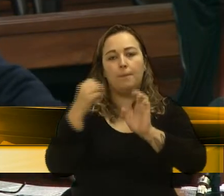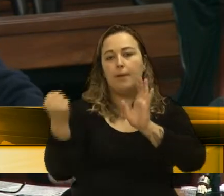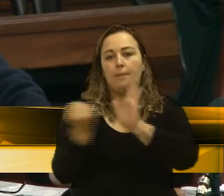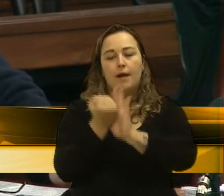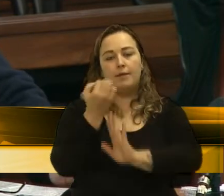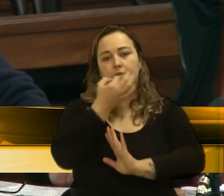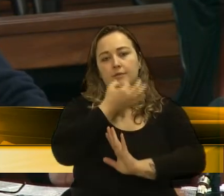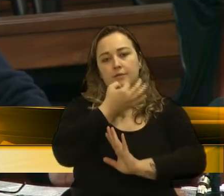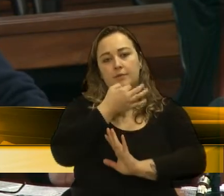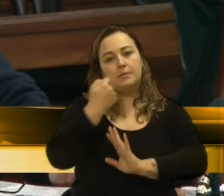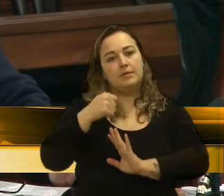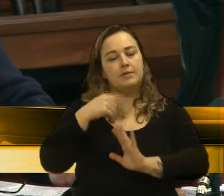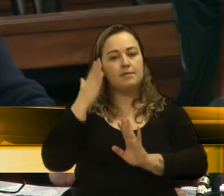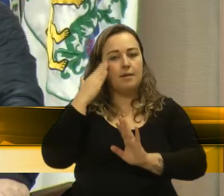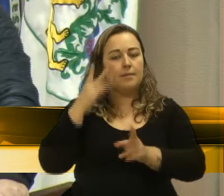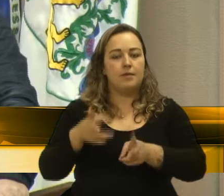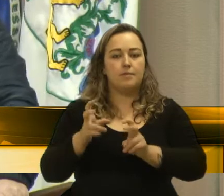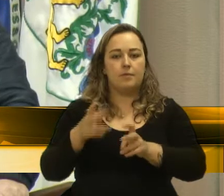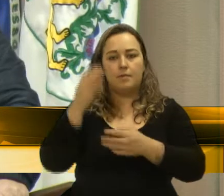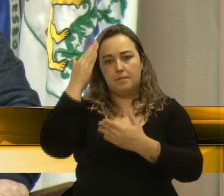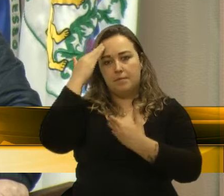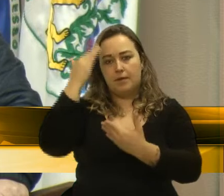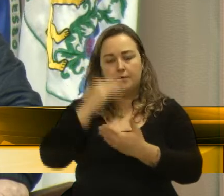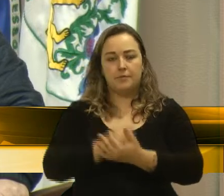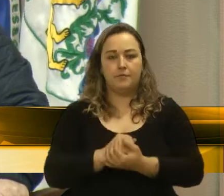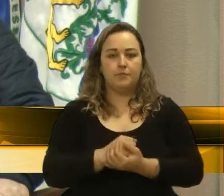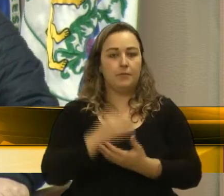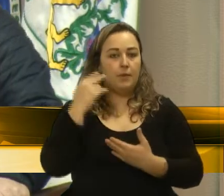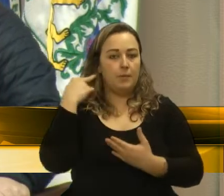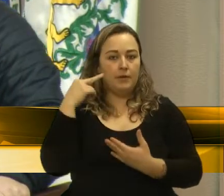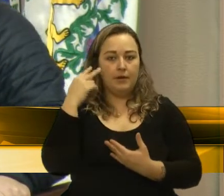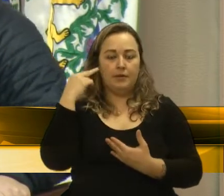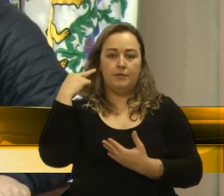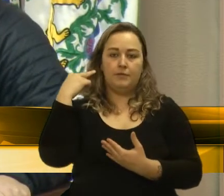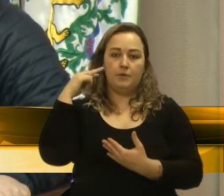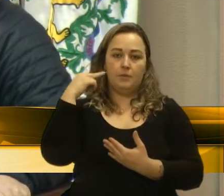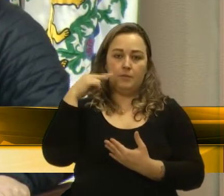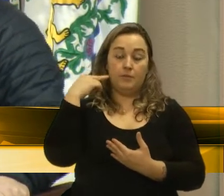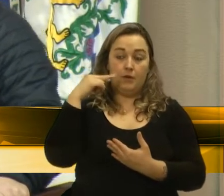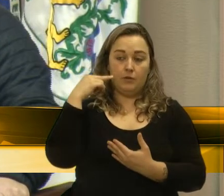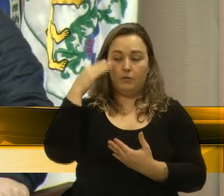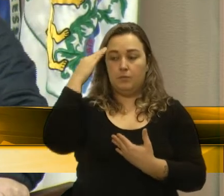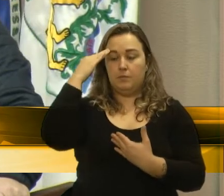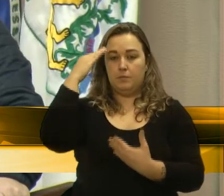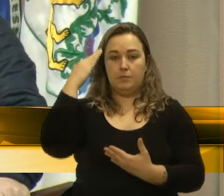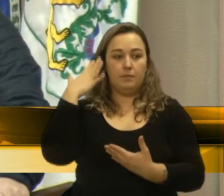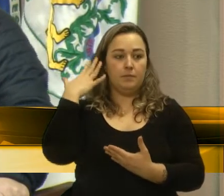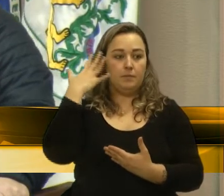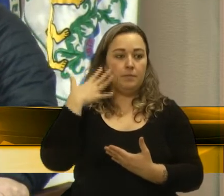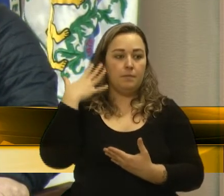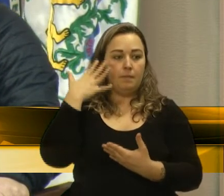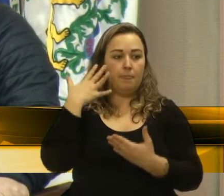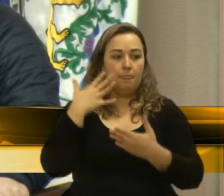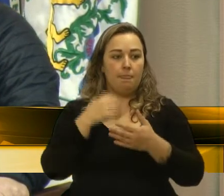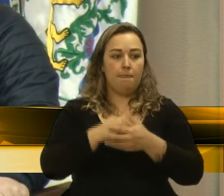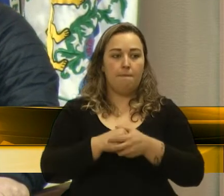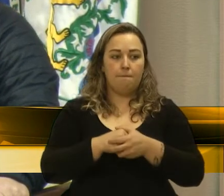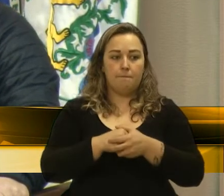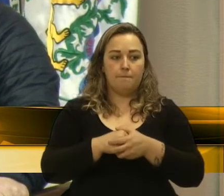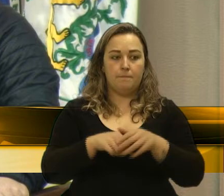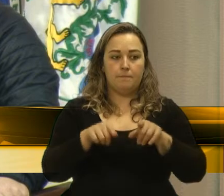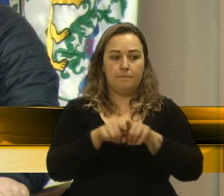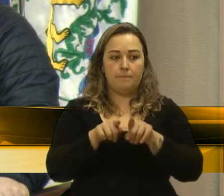que saber explorar. Obrigado. Muito obrigado, vereador Eloy. E pode volta uma, por favor. É